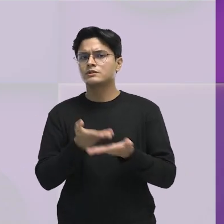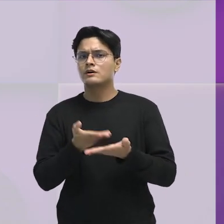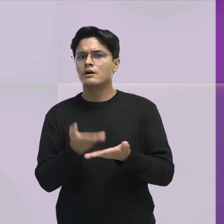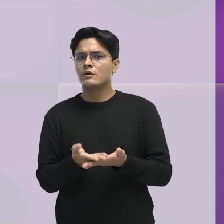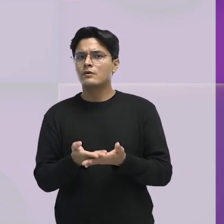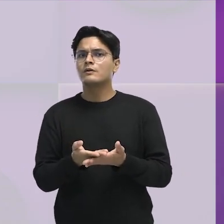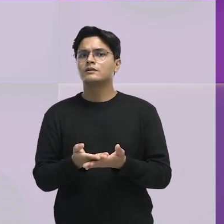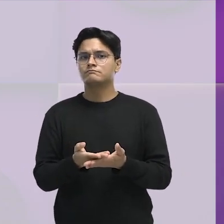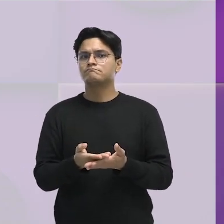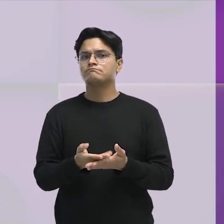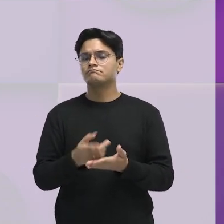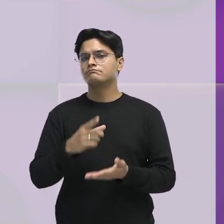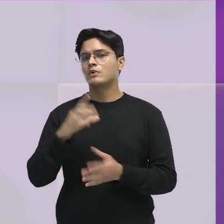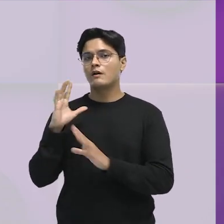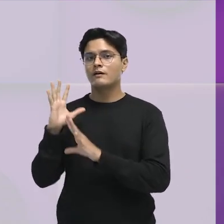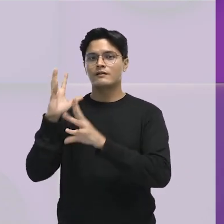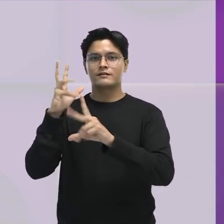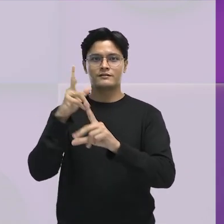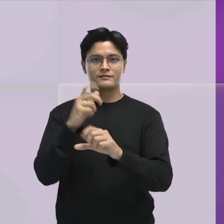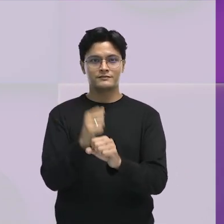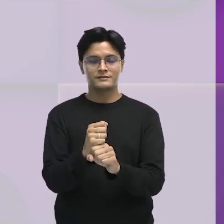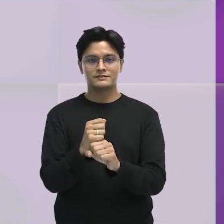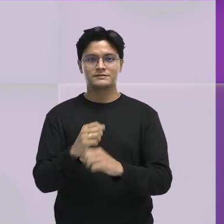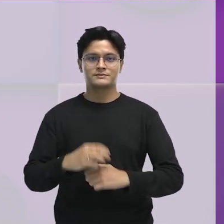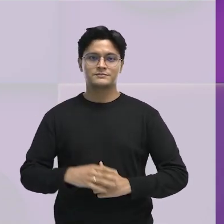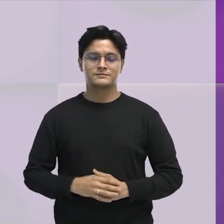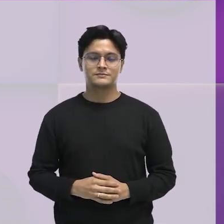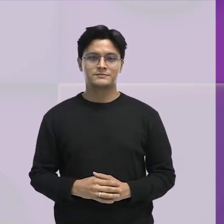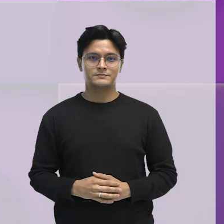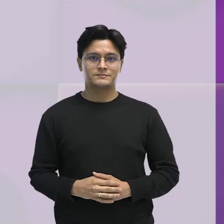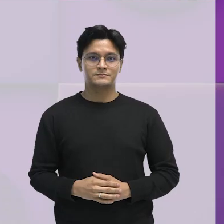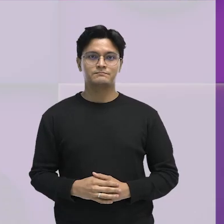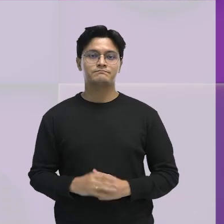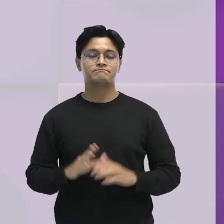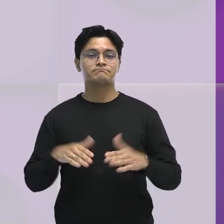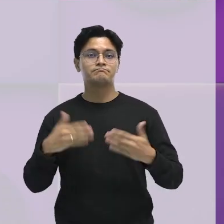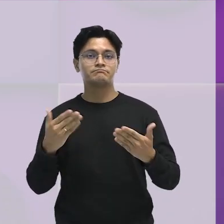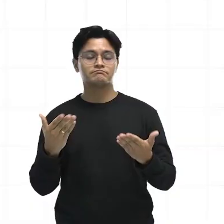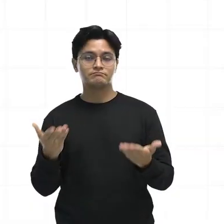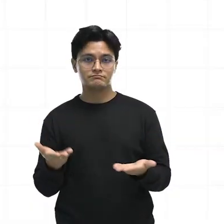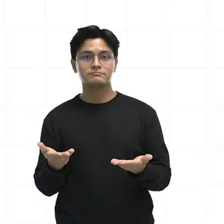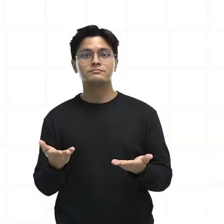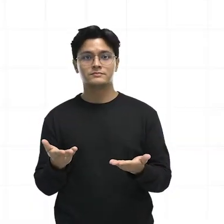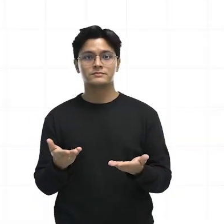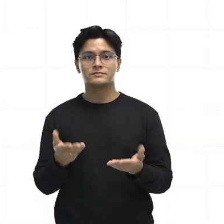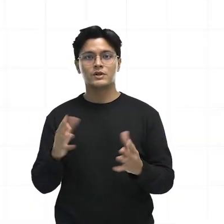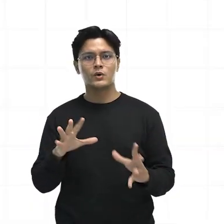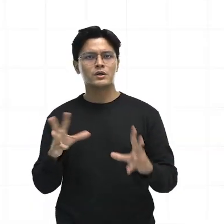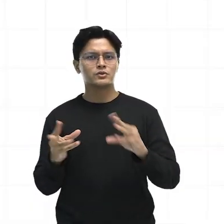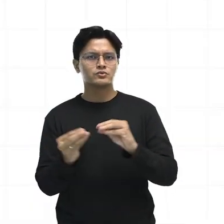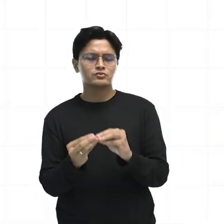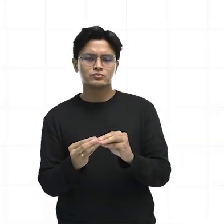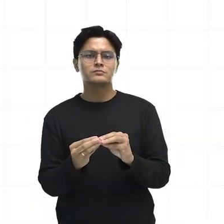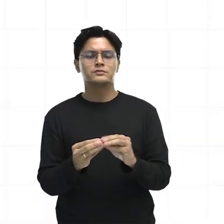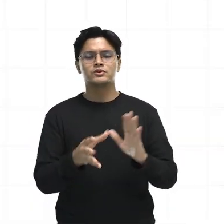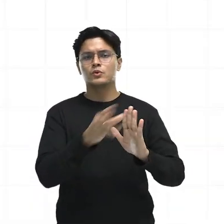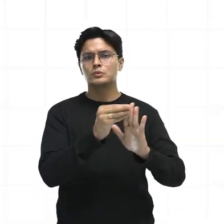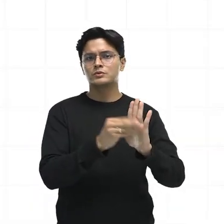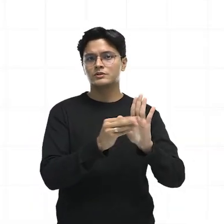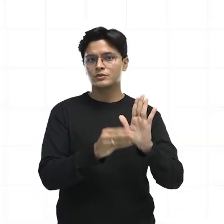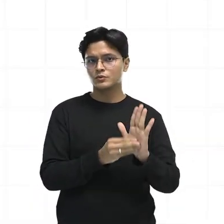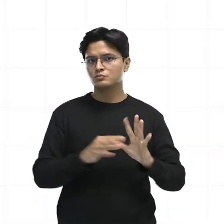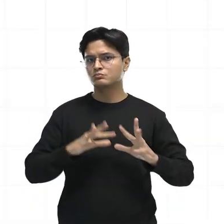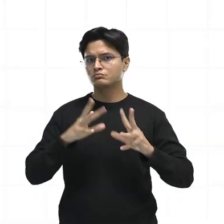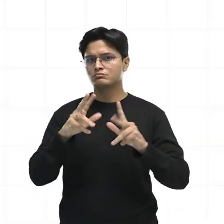será uma aula de revisão e avaliação, tá? Vamos aí fazer um apanhado de todo o conteúdo que